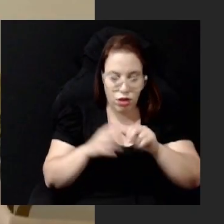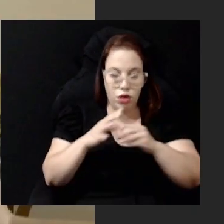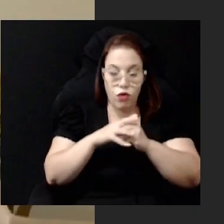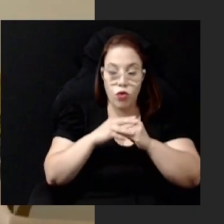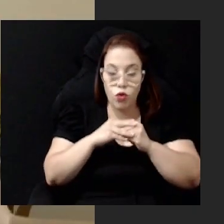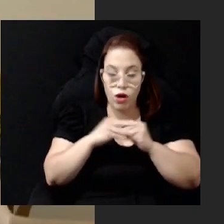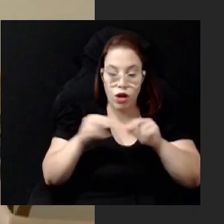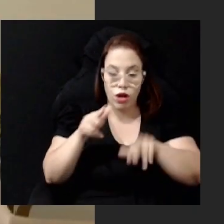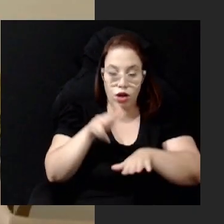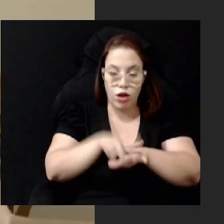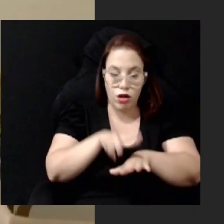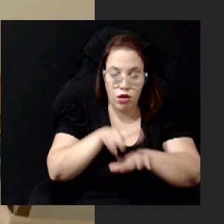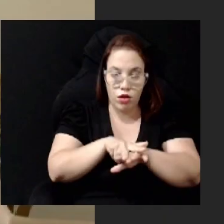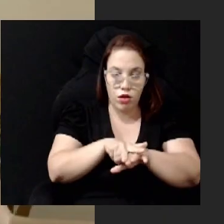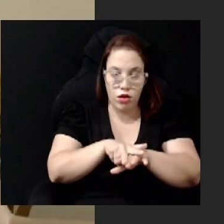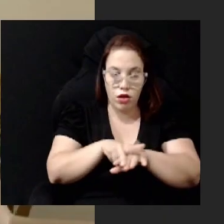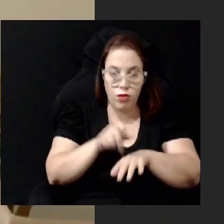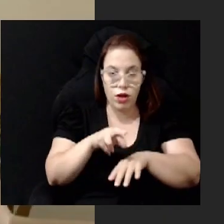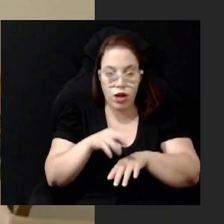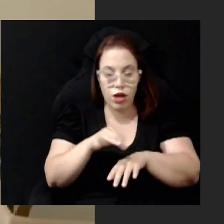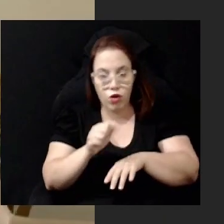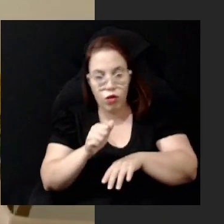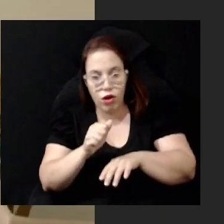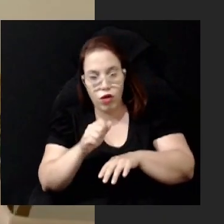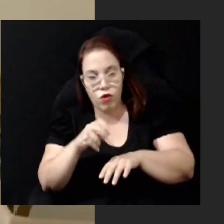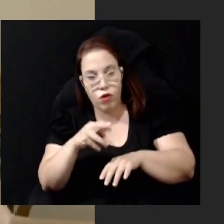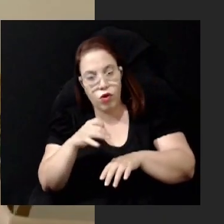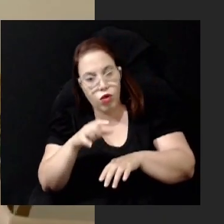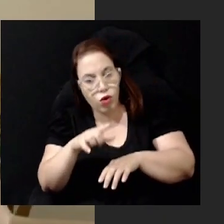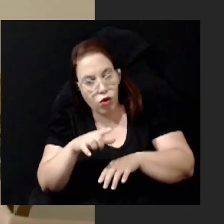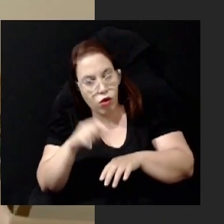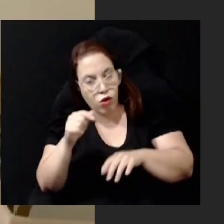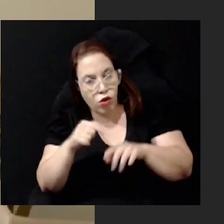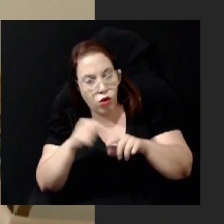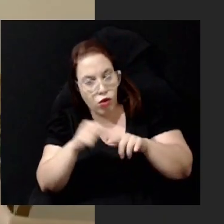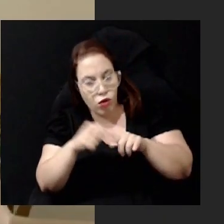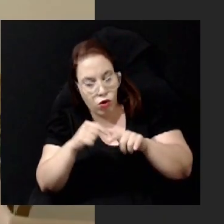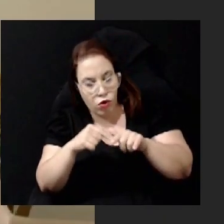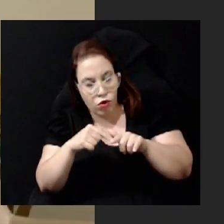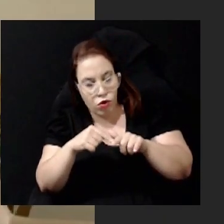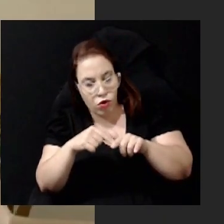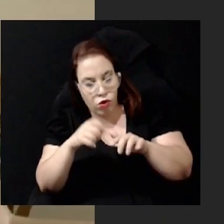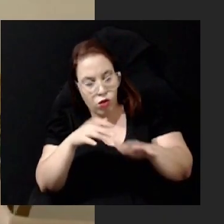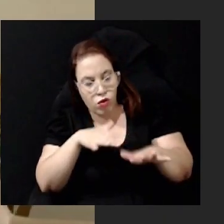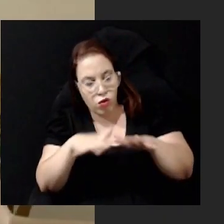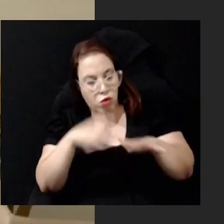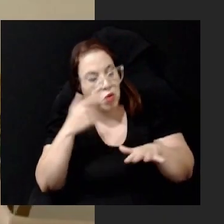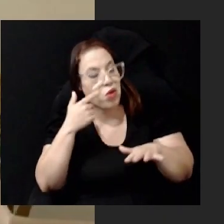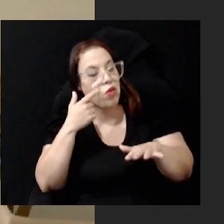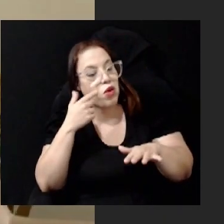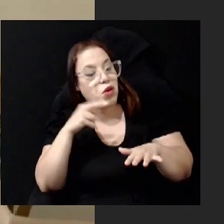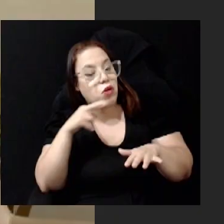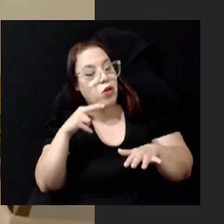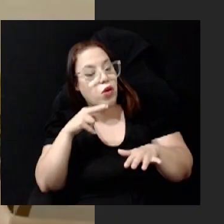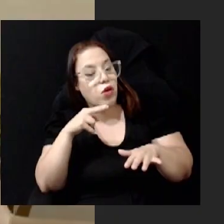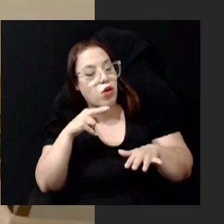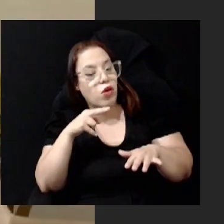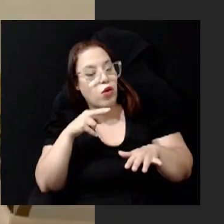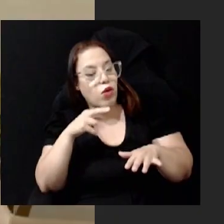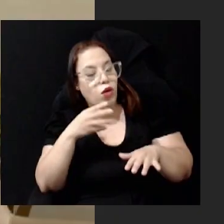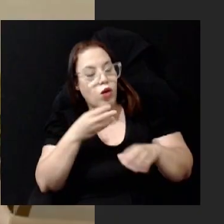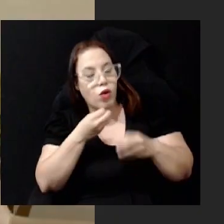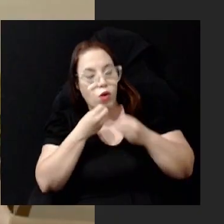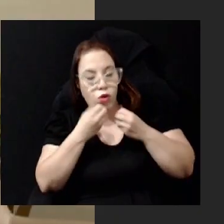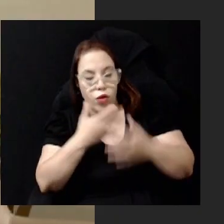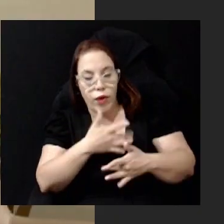curar o paciente, mas eu vou deixar uma sequela funcional, anatômica, às vezes até estética, que vai